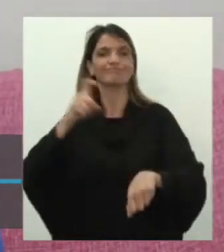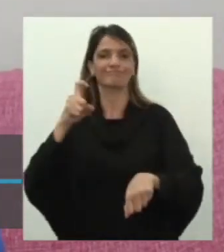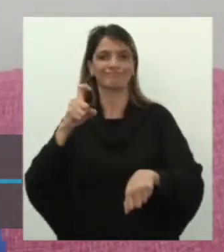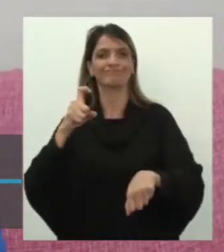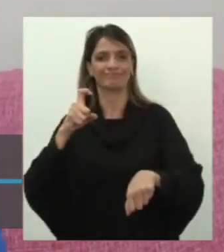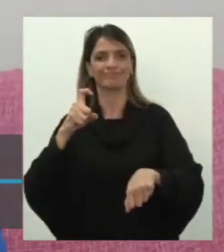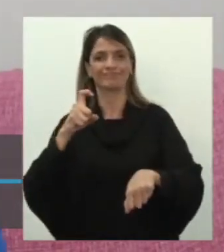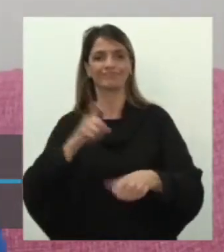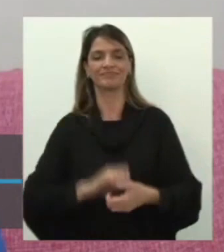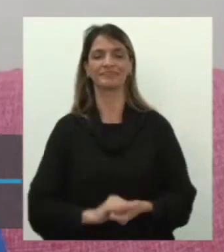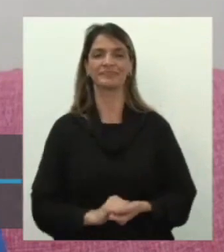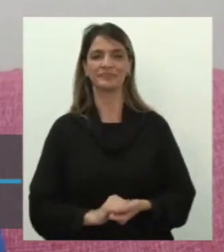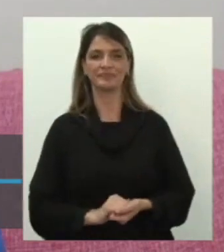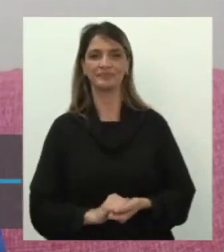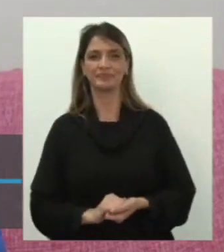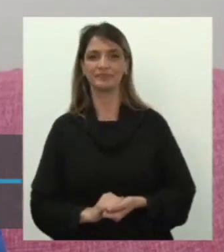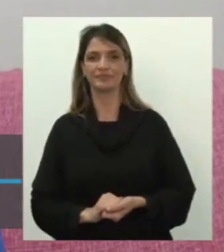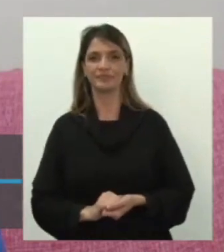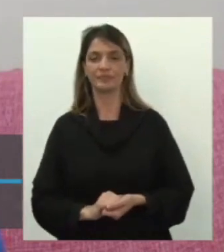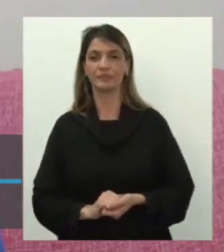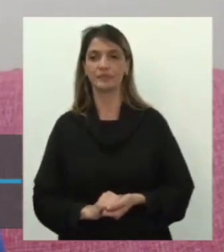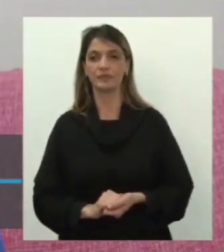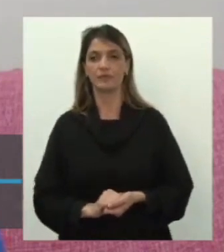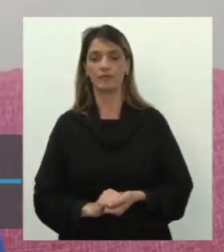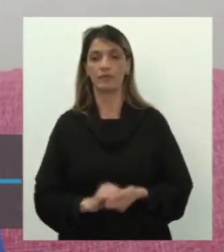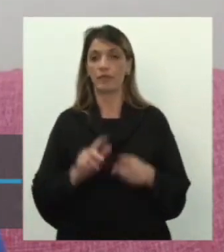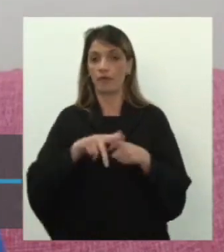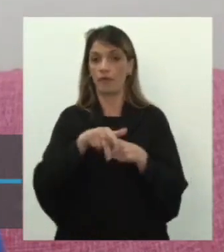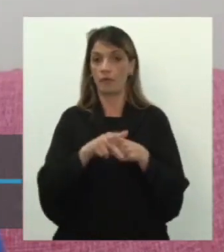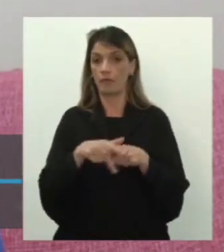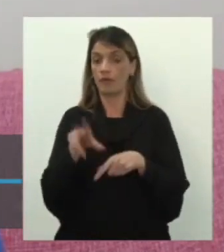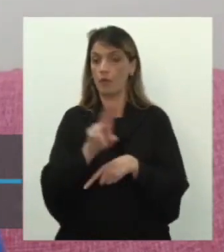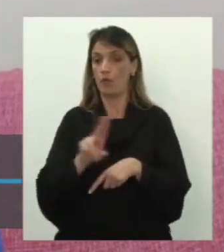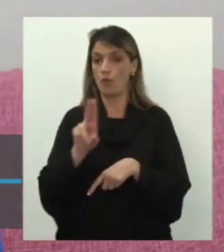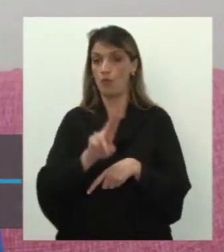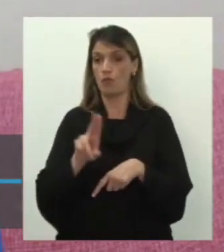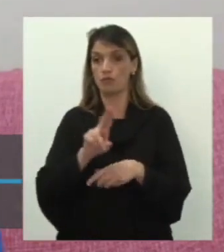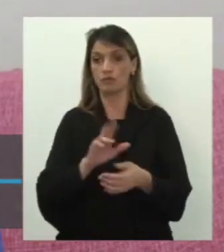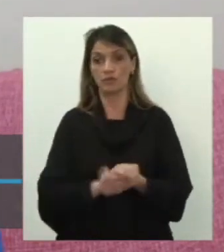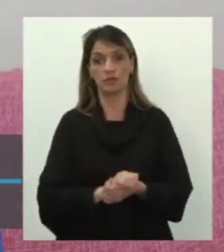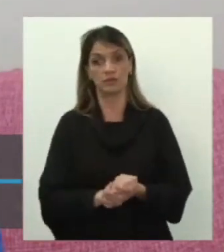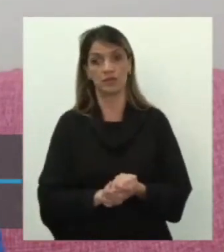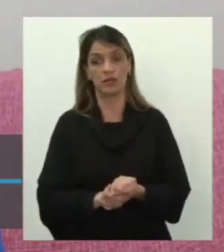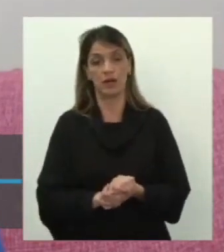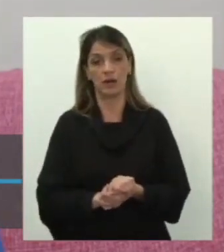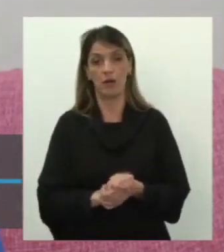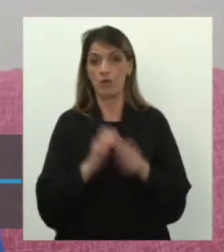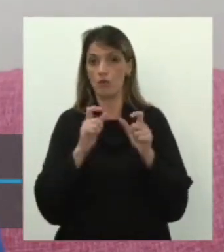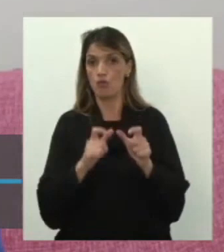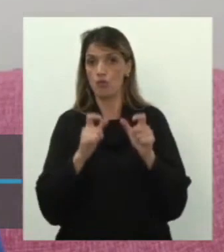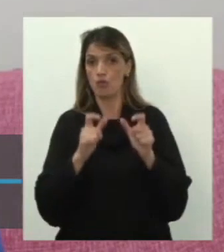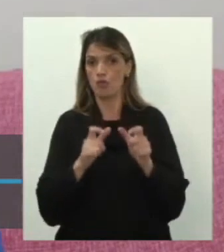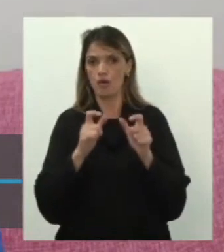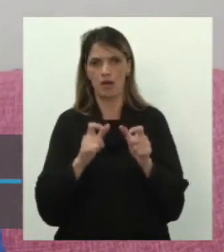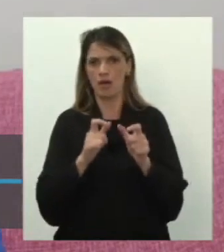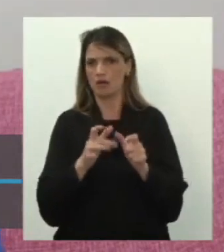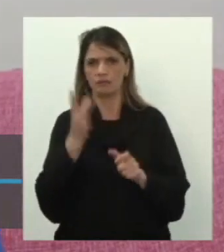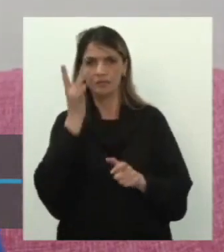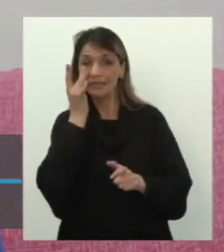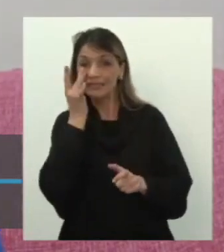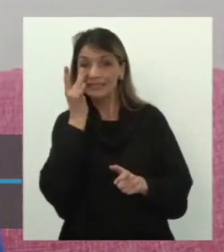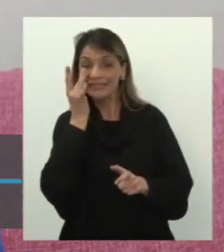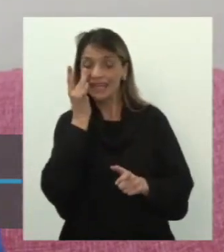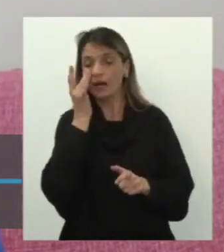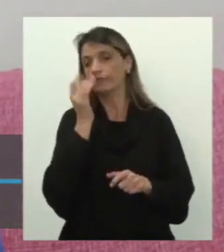tempo. As ferramentas que nós podemos utilizar em ambientes síncronos, por exemplo, são